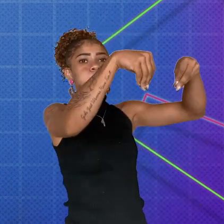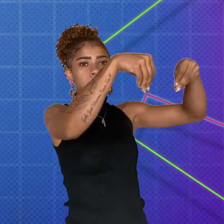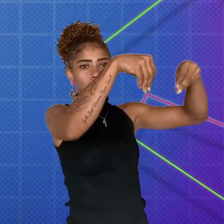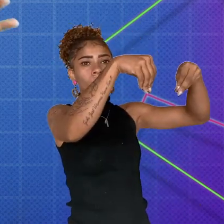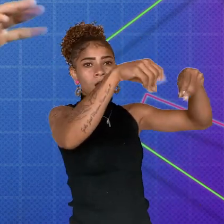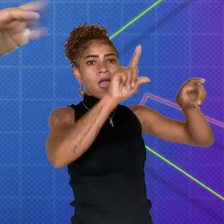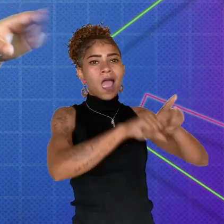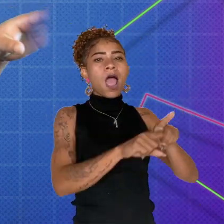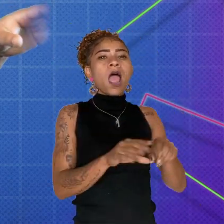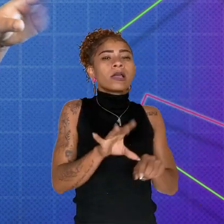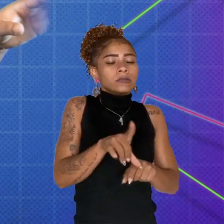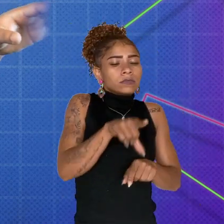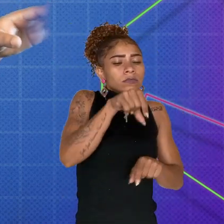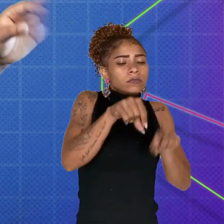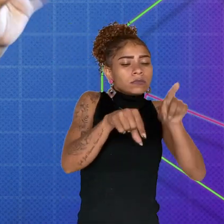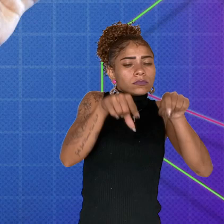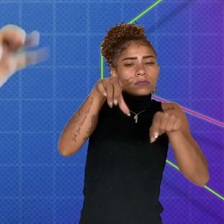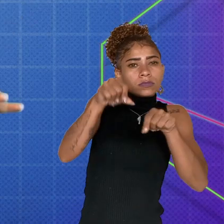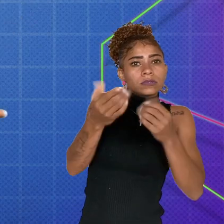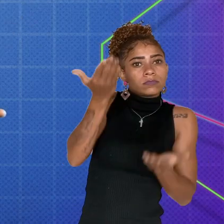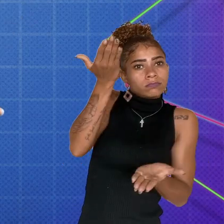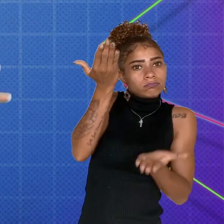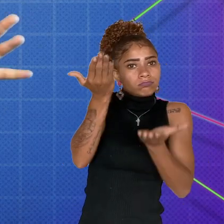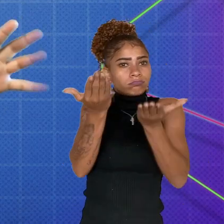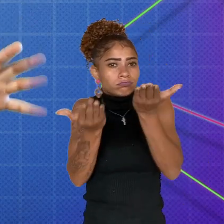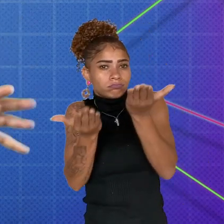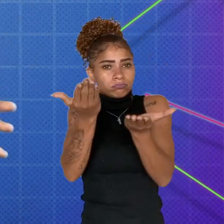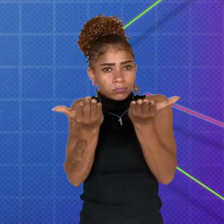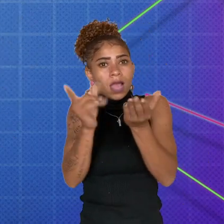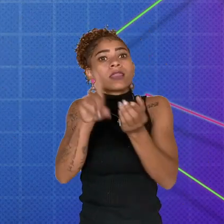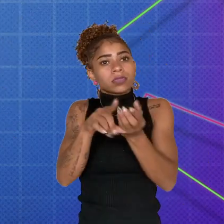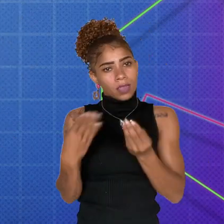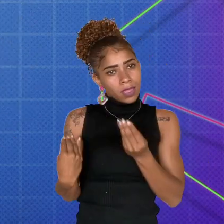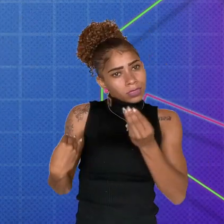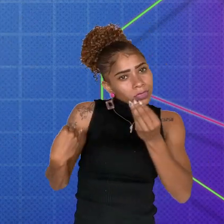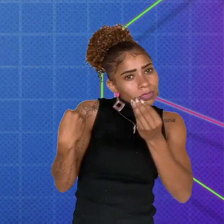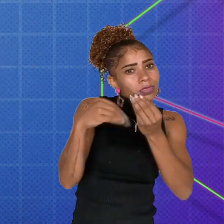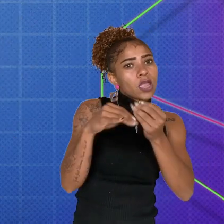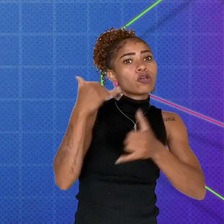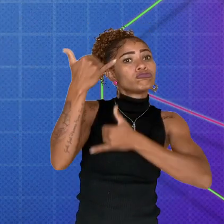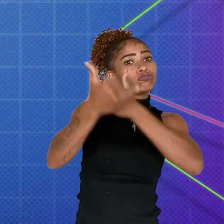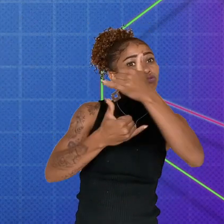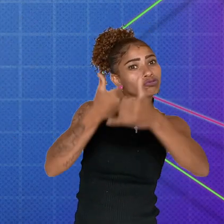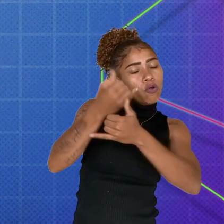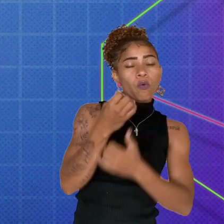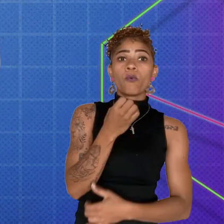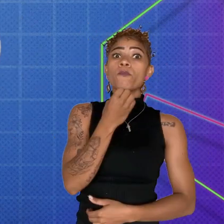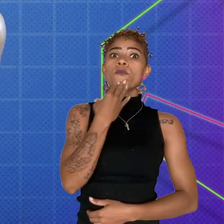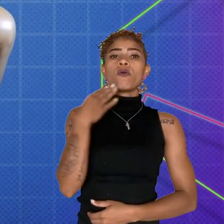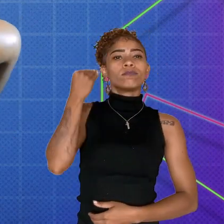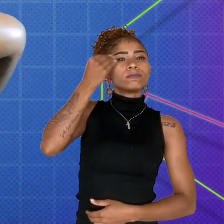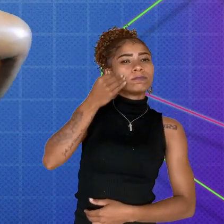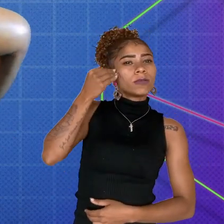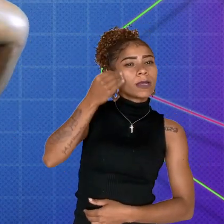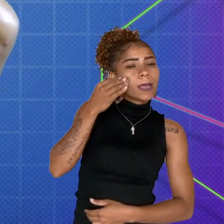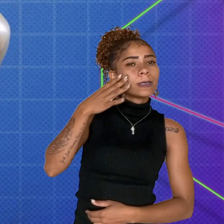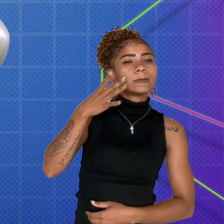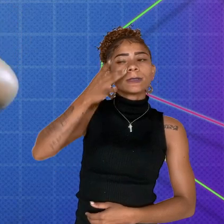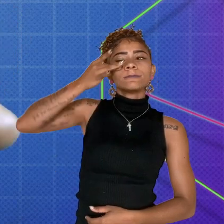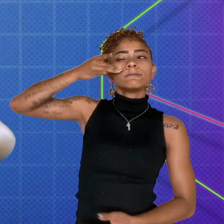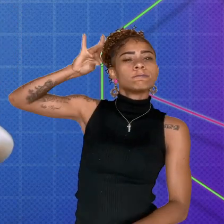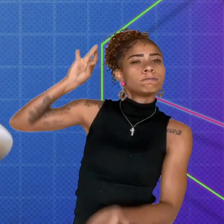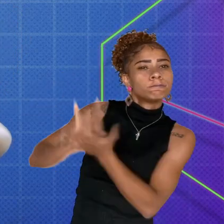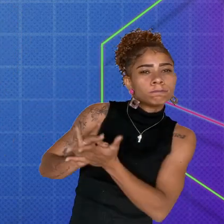som deve ser cuidadosamente selecionado e equilibrado para garantir que ele contribua para a atmosfera geral do jogo e torne a experiência de jogo